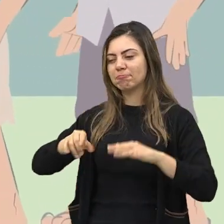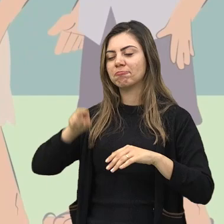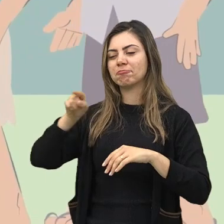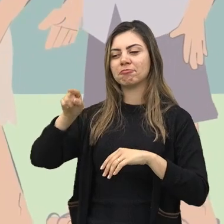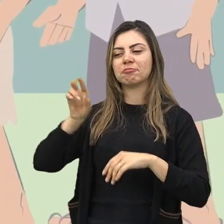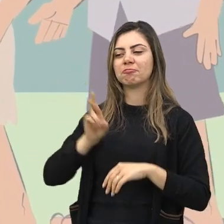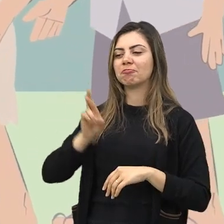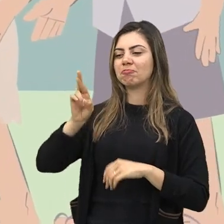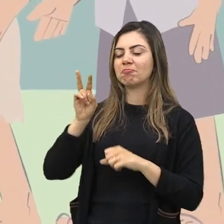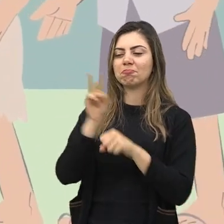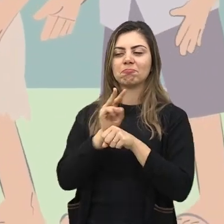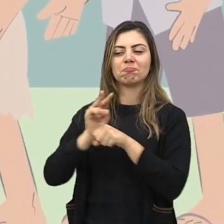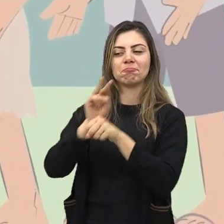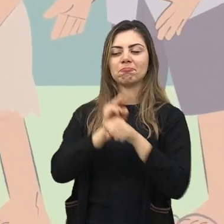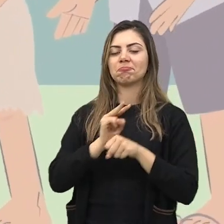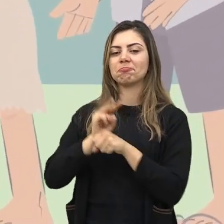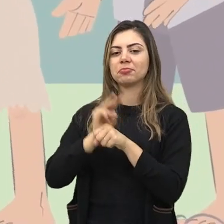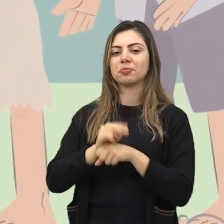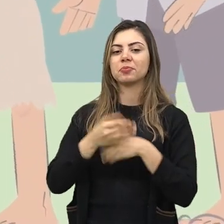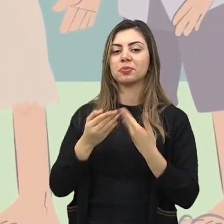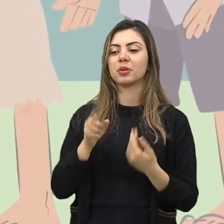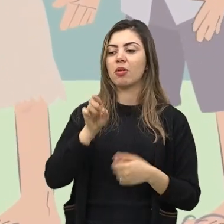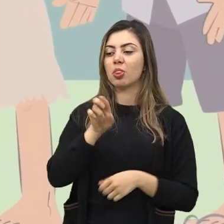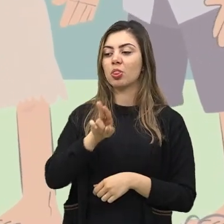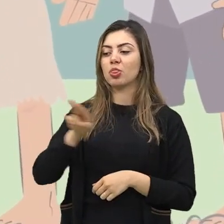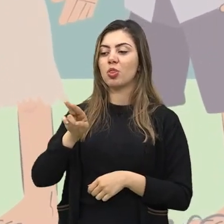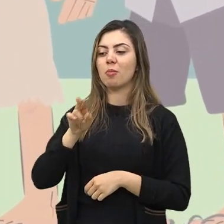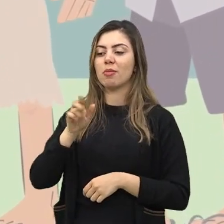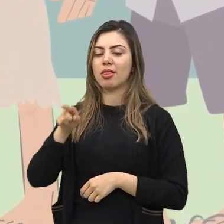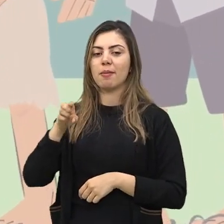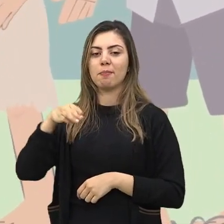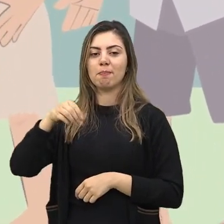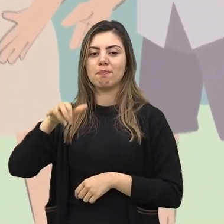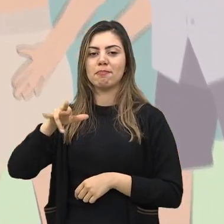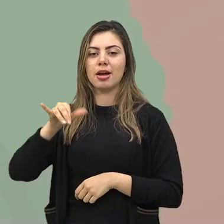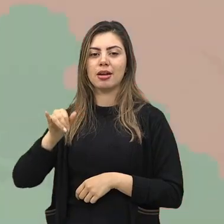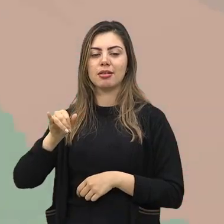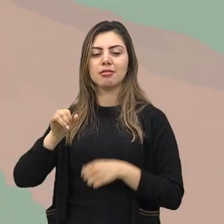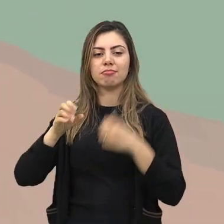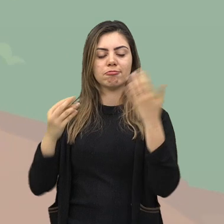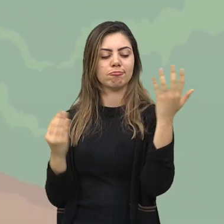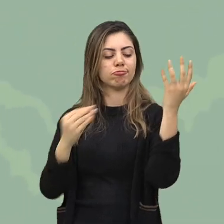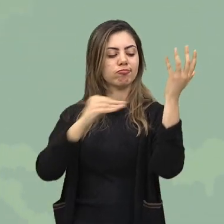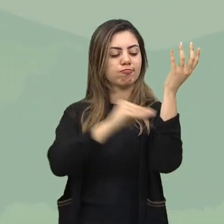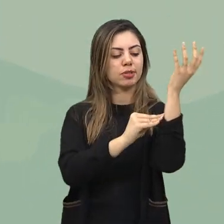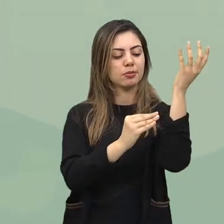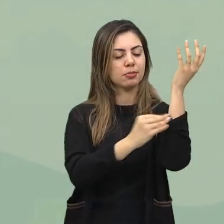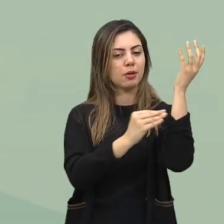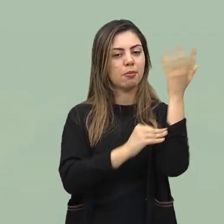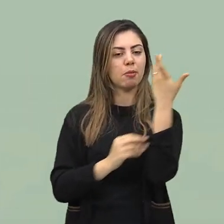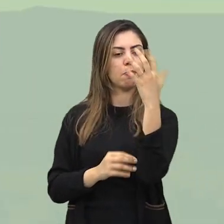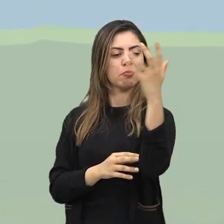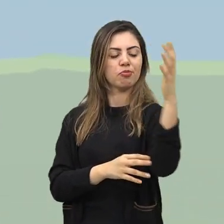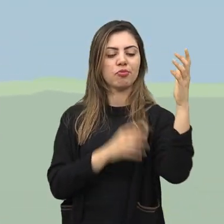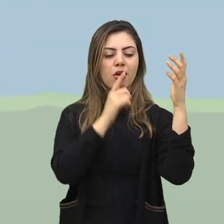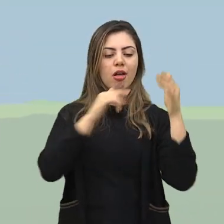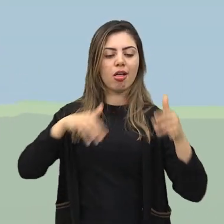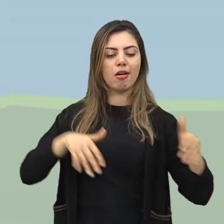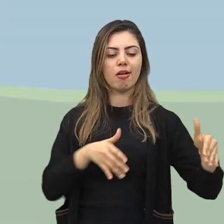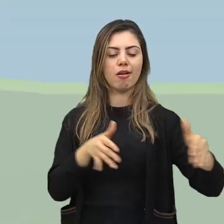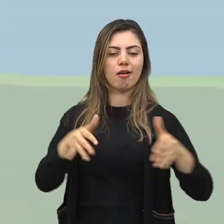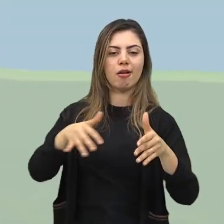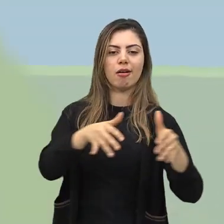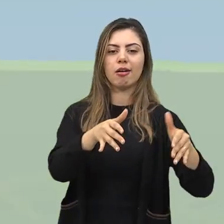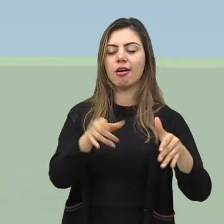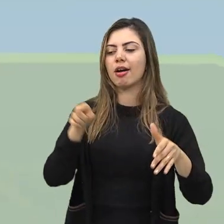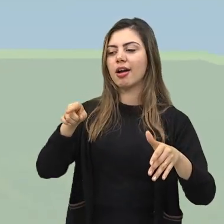e guardiã. Seu nome ecoou pelas copas das árvores e fluiu com as águas dos rios, pois ela se tornara